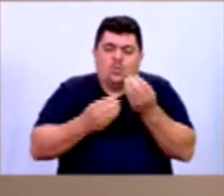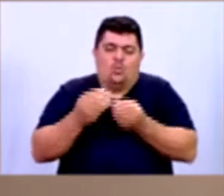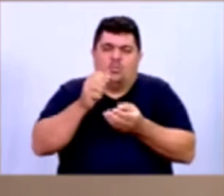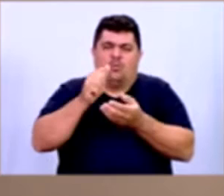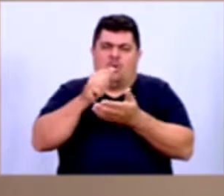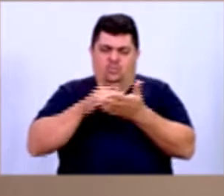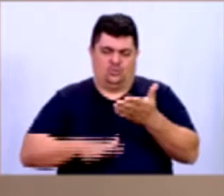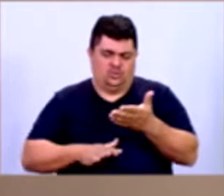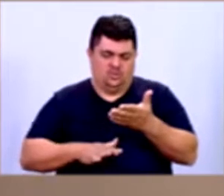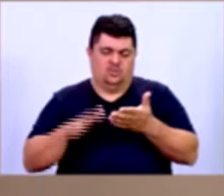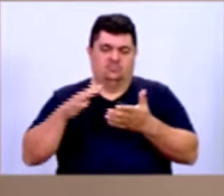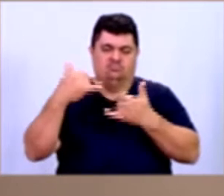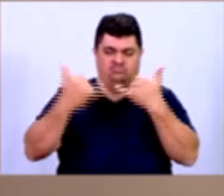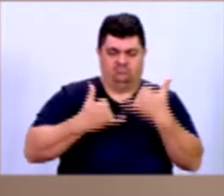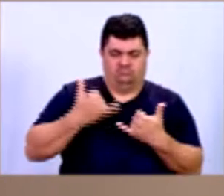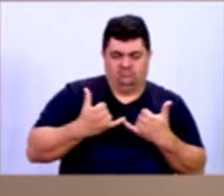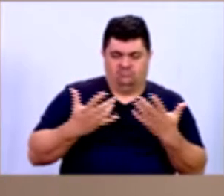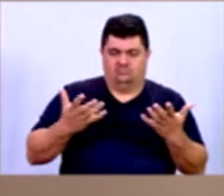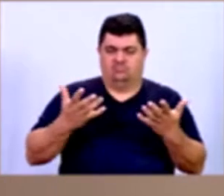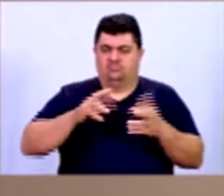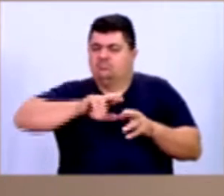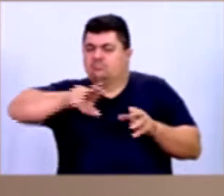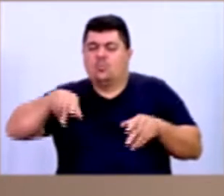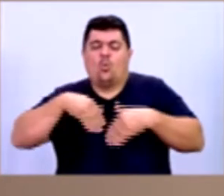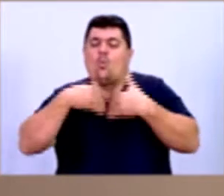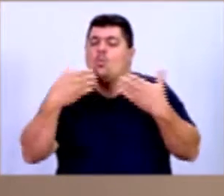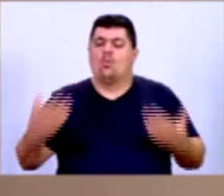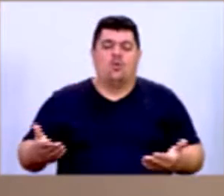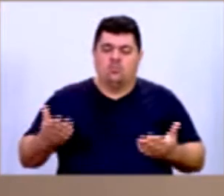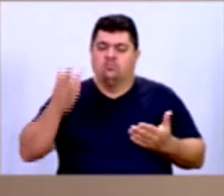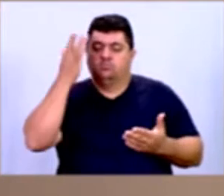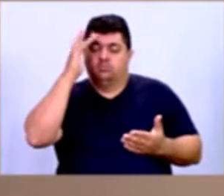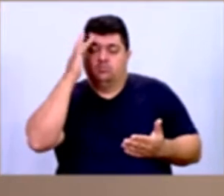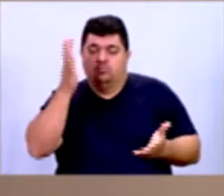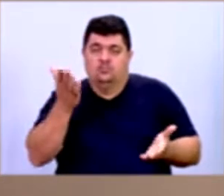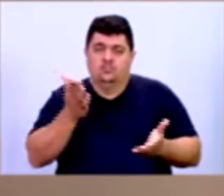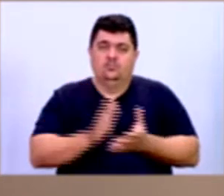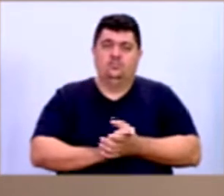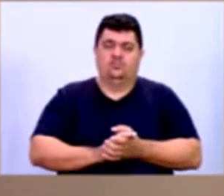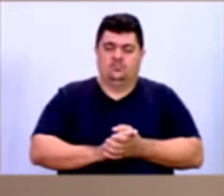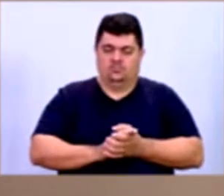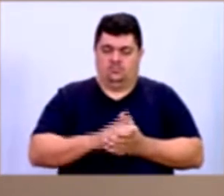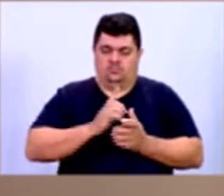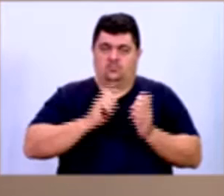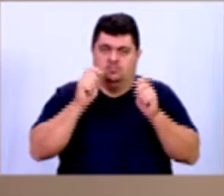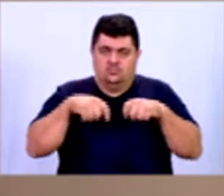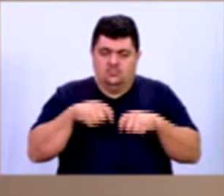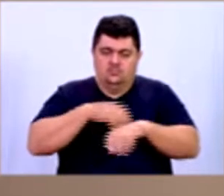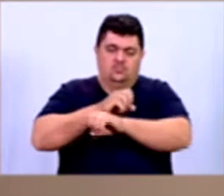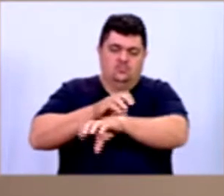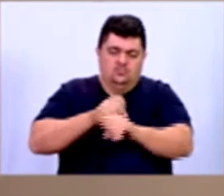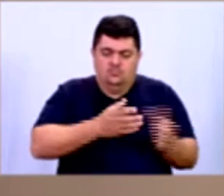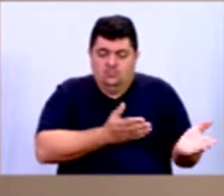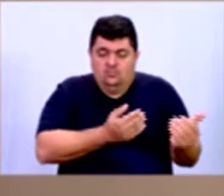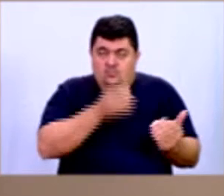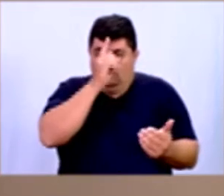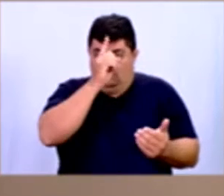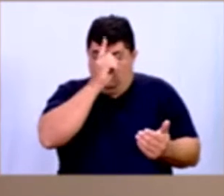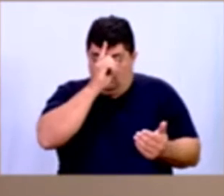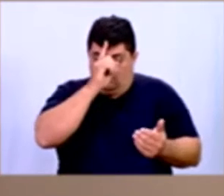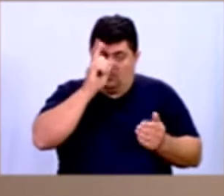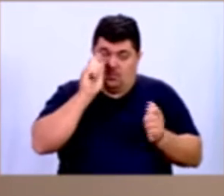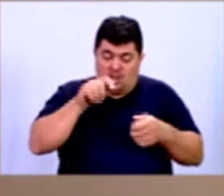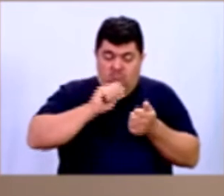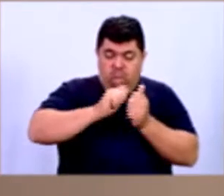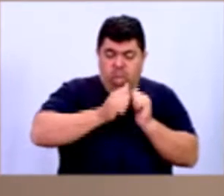aqui à alfabetização, mas dando prosseguimento a qualquer modalidade dentro da educação de jovens e adultos,